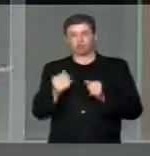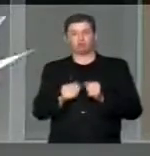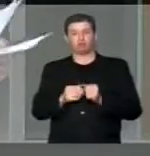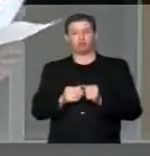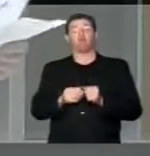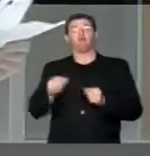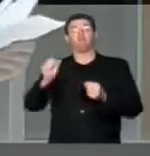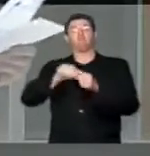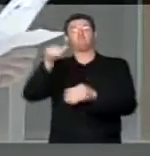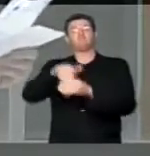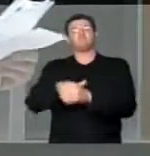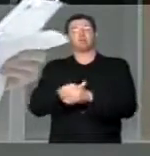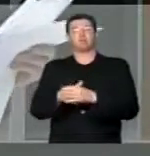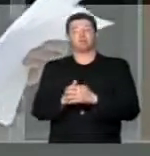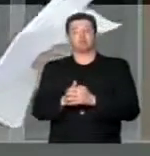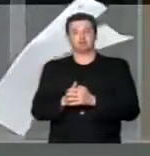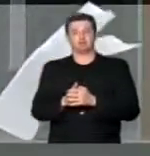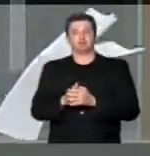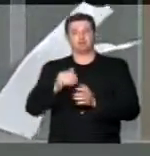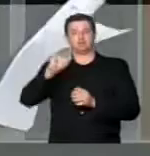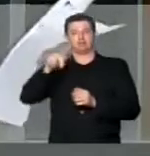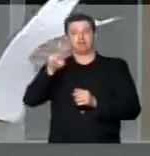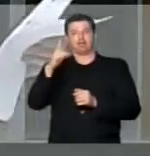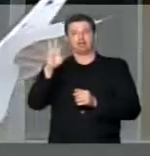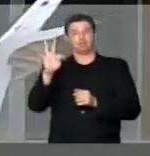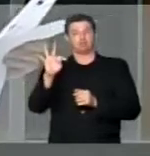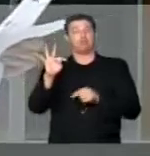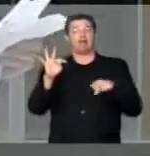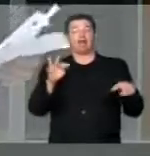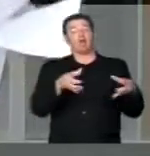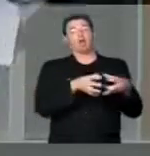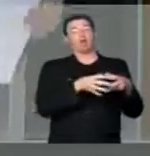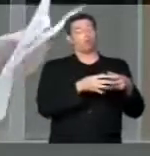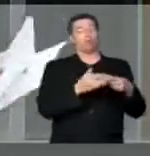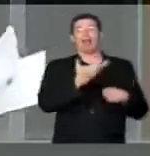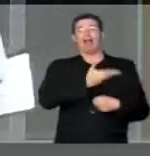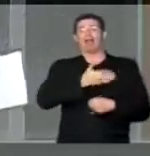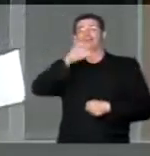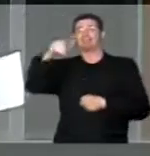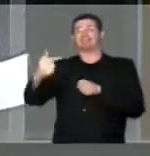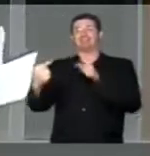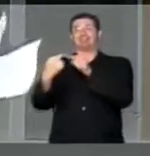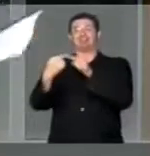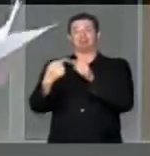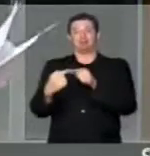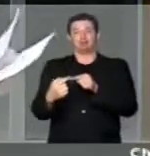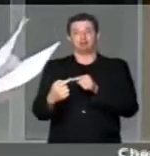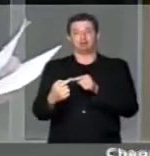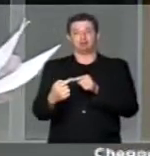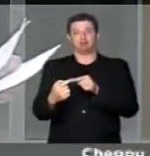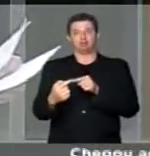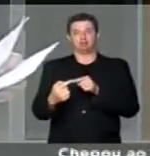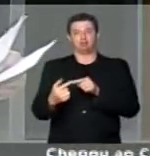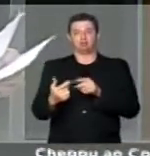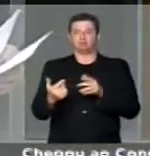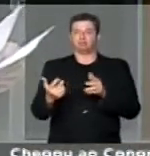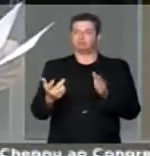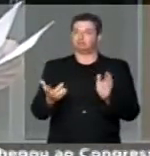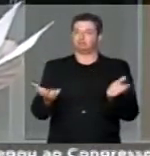pautou o impeachment, acabou a oposição ao senhor Eduardo Cunha. E aí, então, o processo de impeachment entrou.